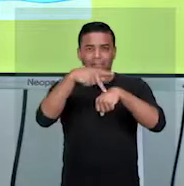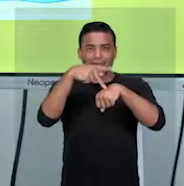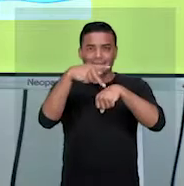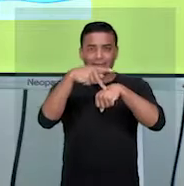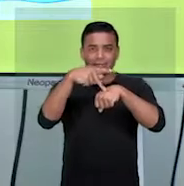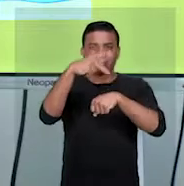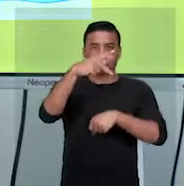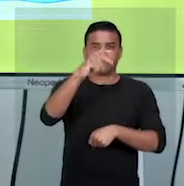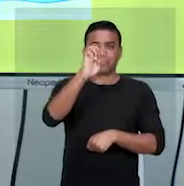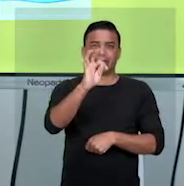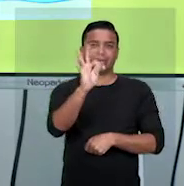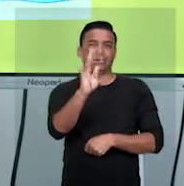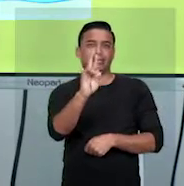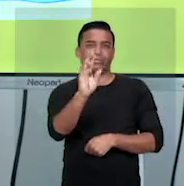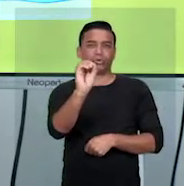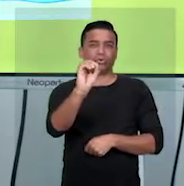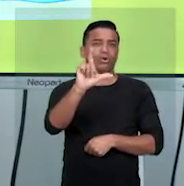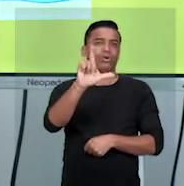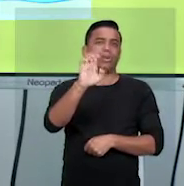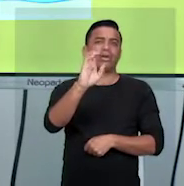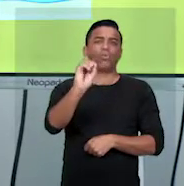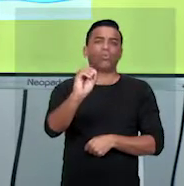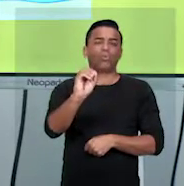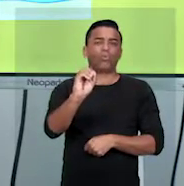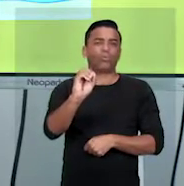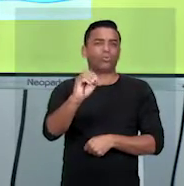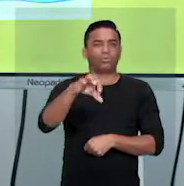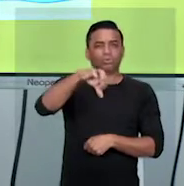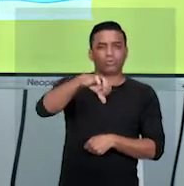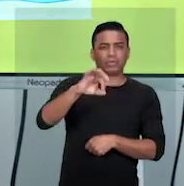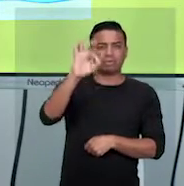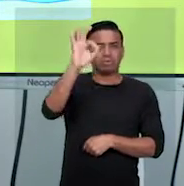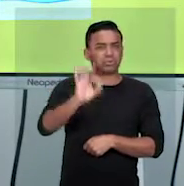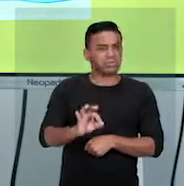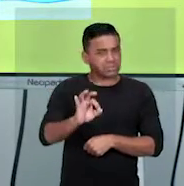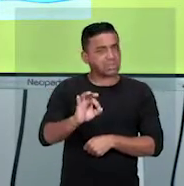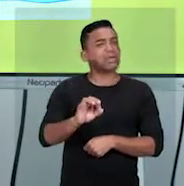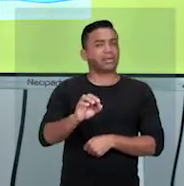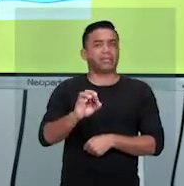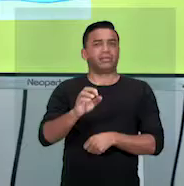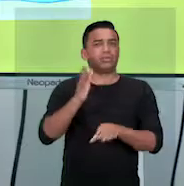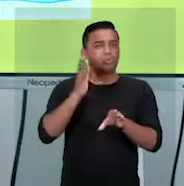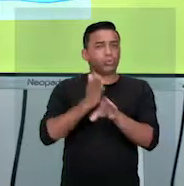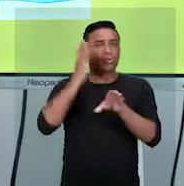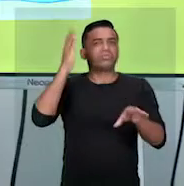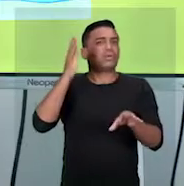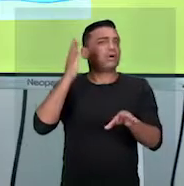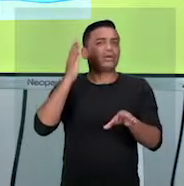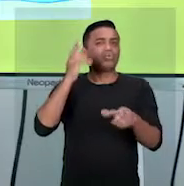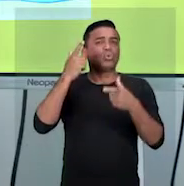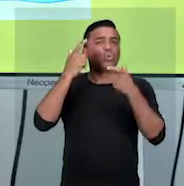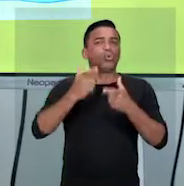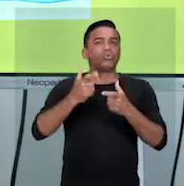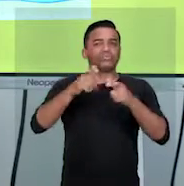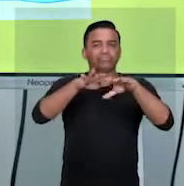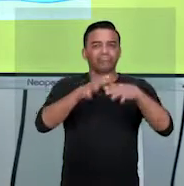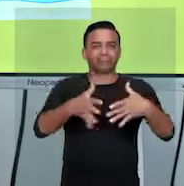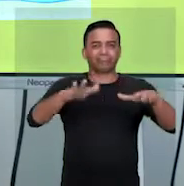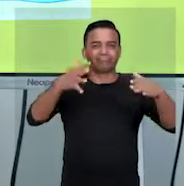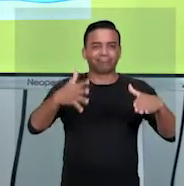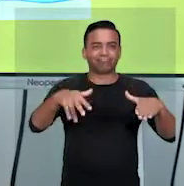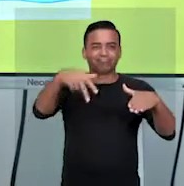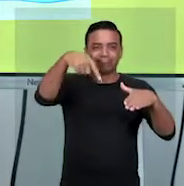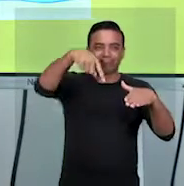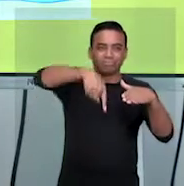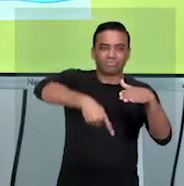no Brasil, 90% do nosso petróleo é encontrado em offshore, ou seja, ele é encontrado sobre o mar. E nós